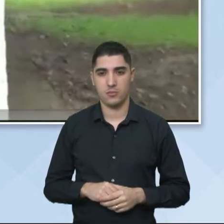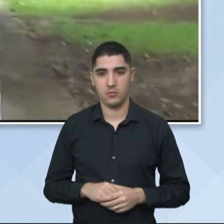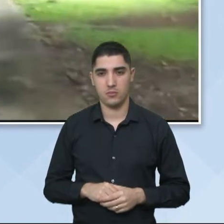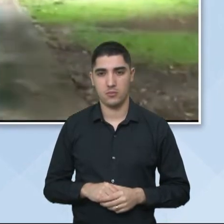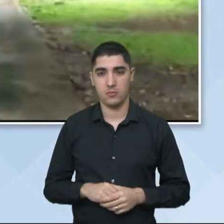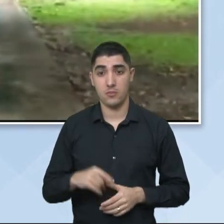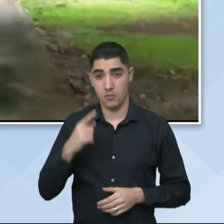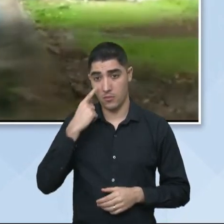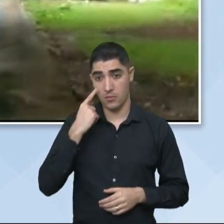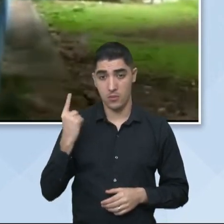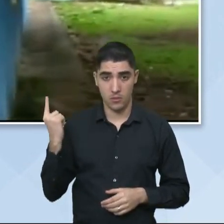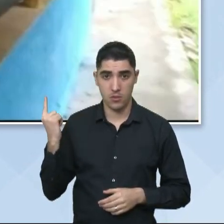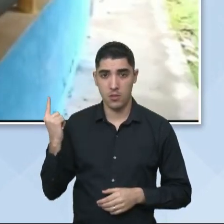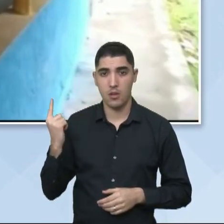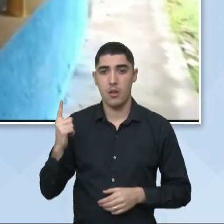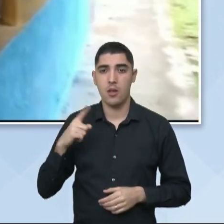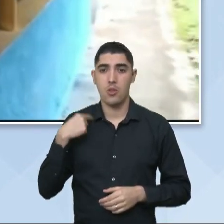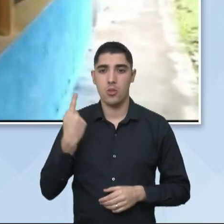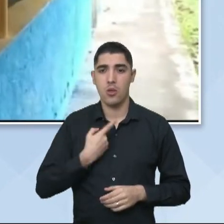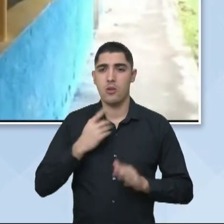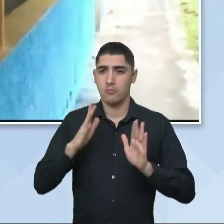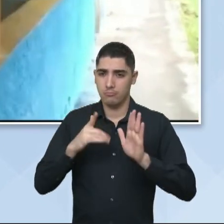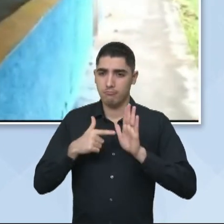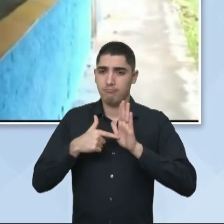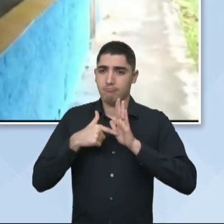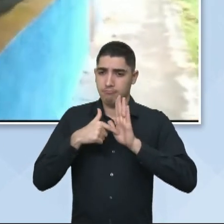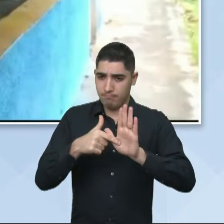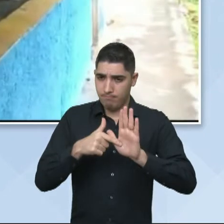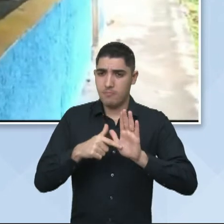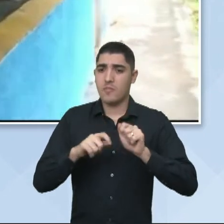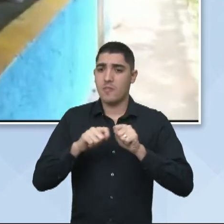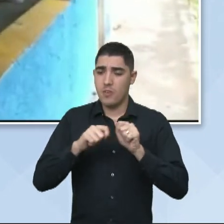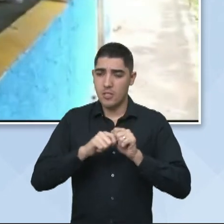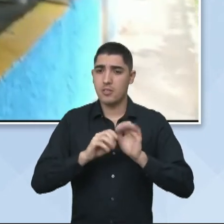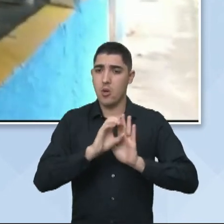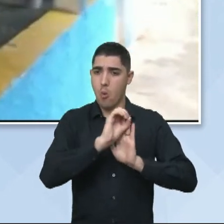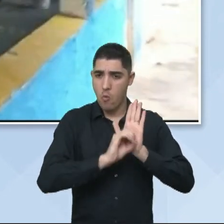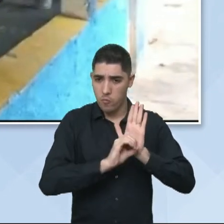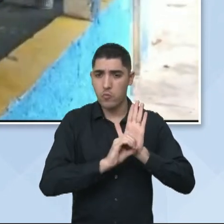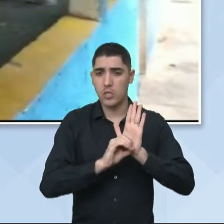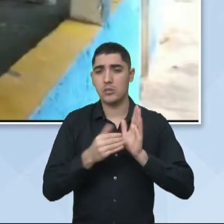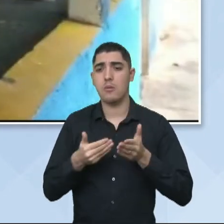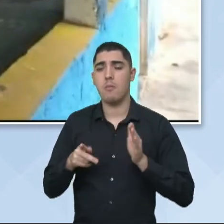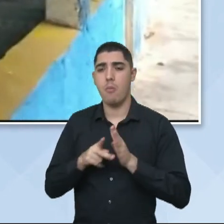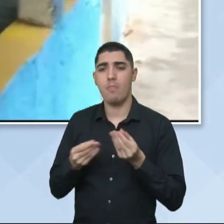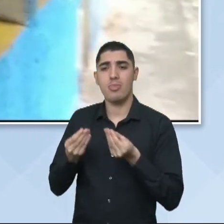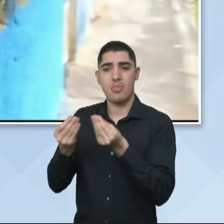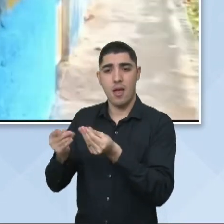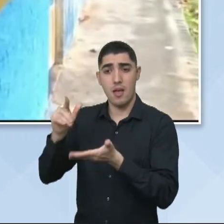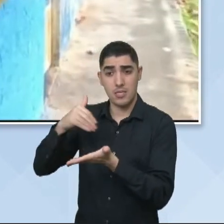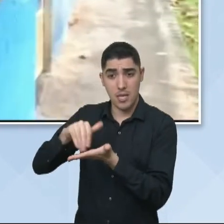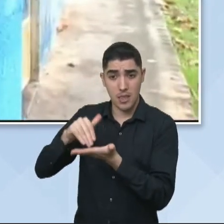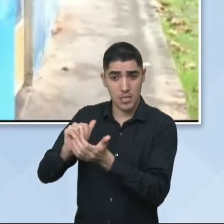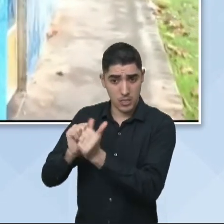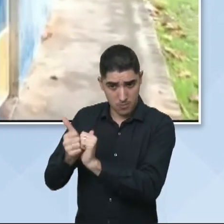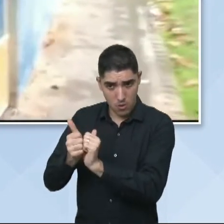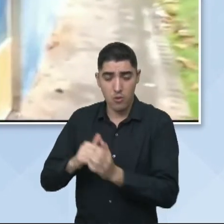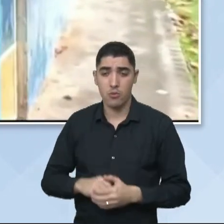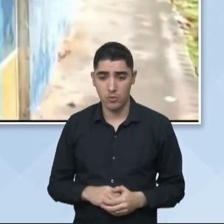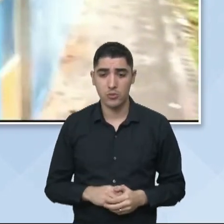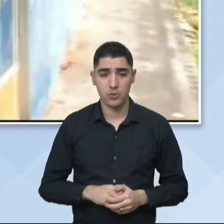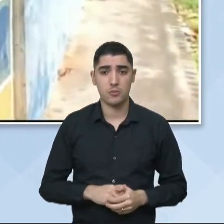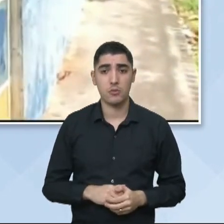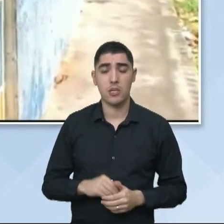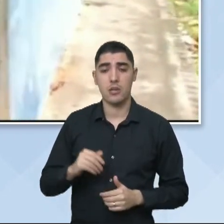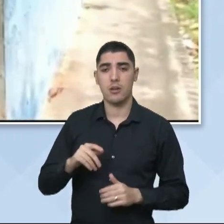Daqui é uma cancha de malha que nós já mandamos muitos e muitos ofícios para a Secretaria de Esporte, para a Secretaria de Governo, para a